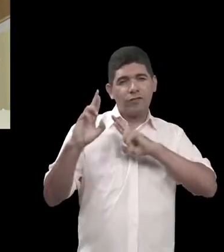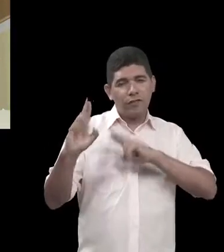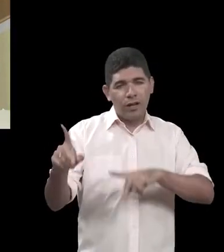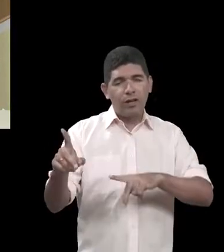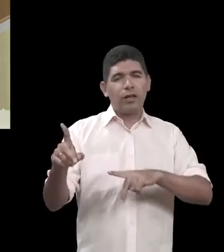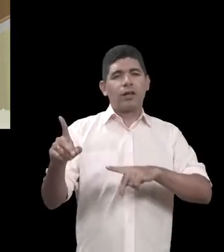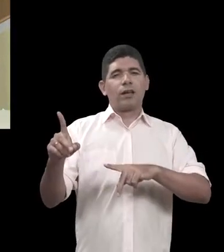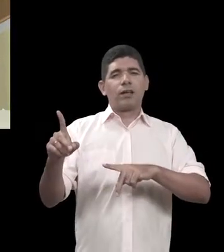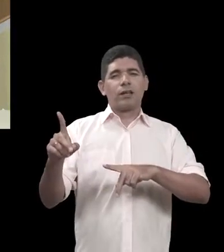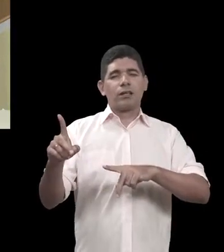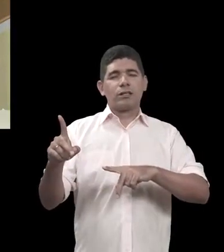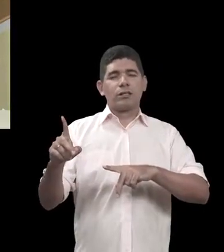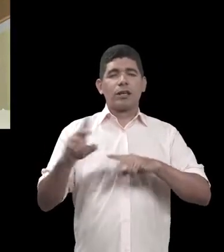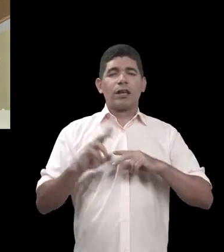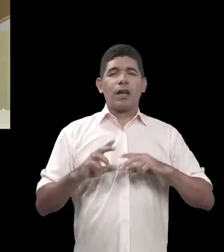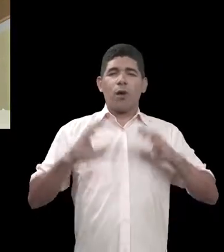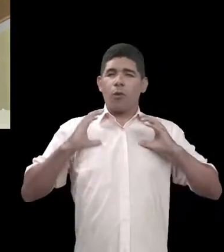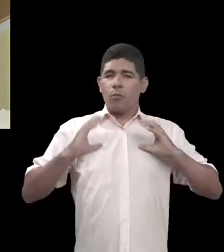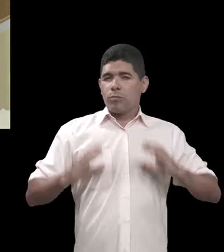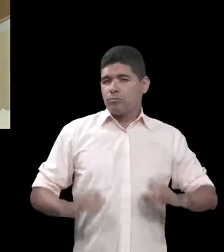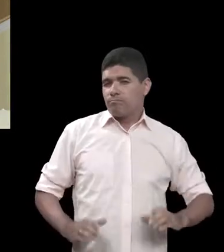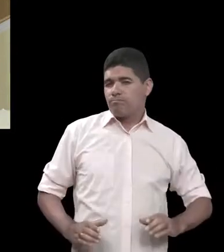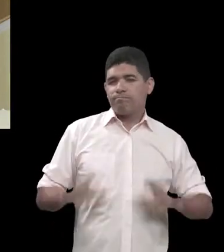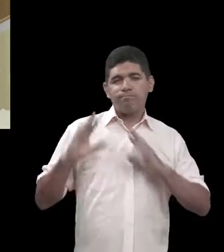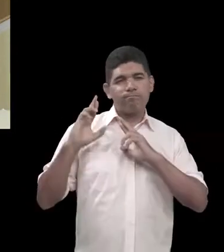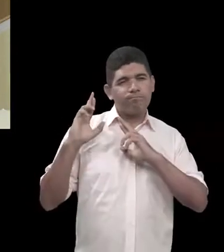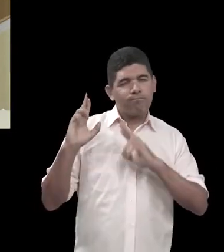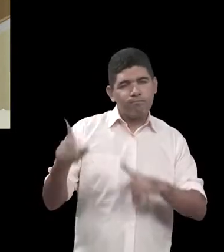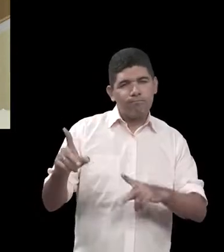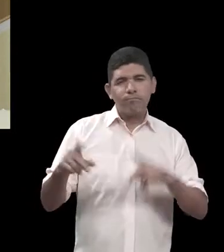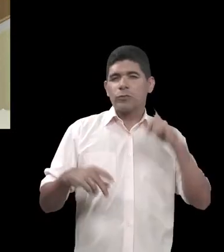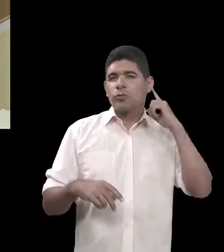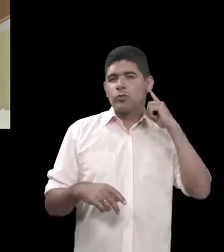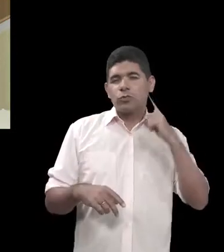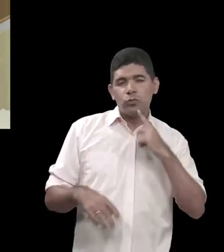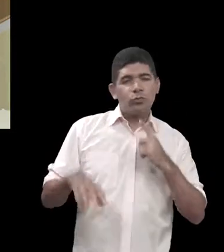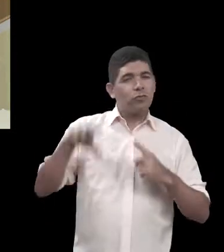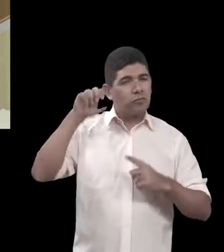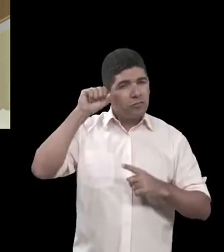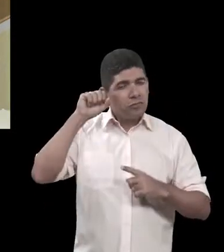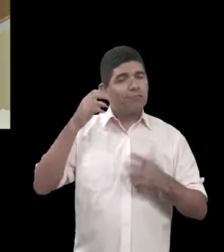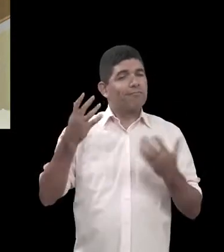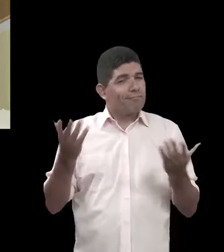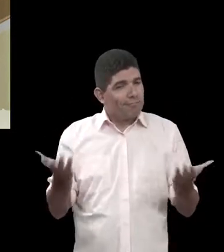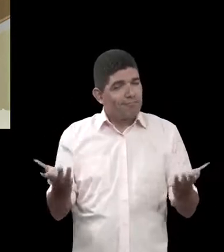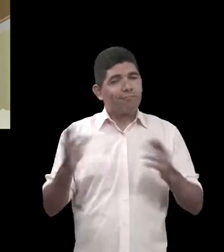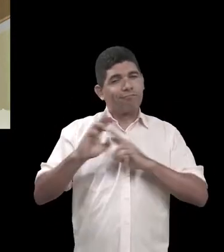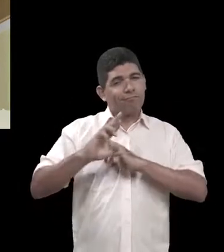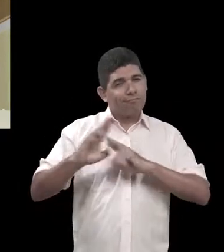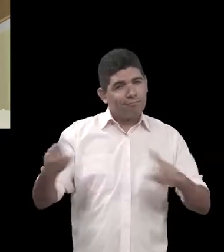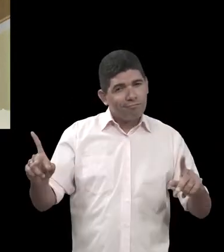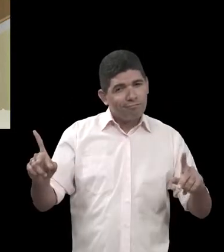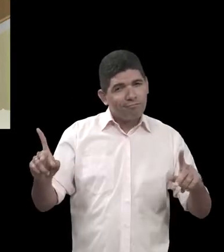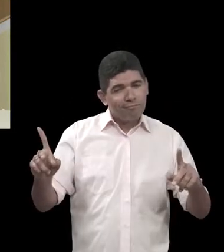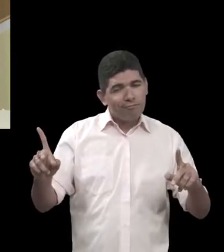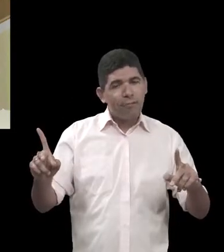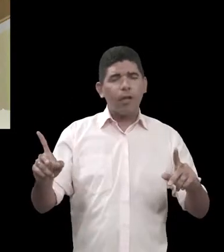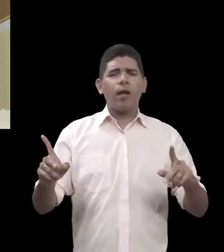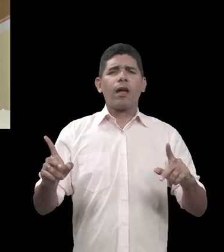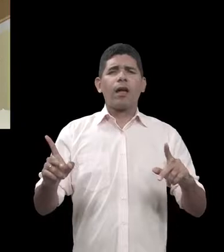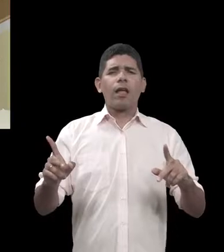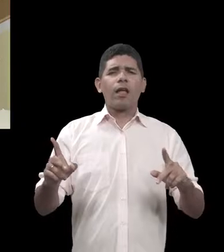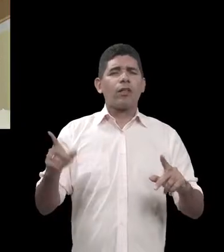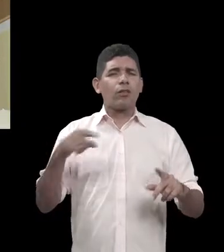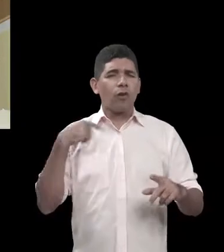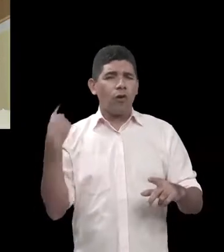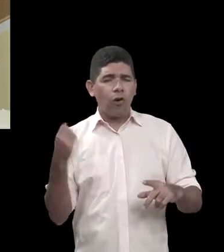ouvintes, diferenças de comportamento mesmo entre surdos e ouvintes, né? E a todo momento, como professor,